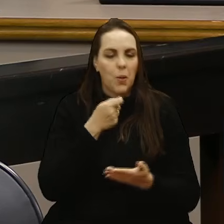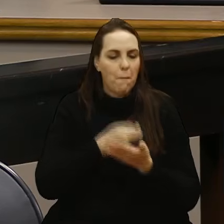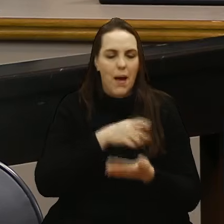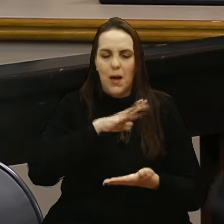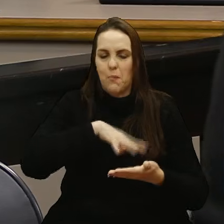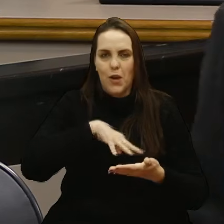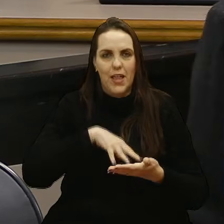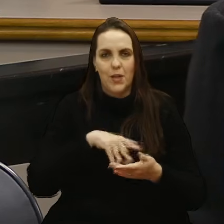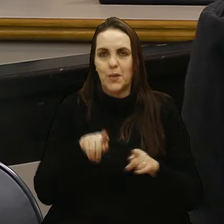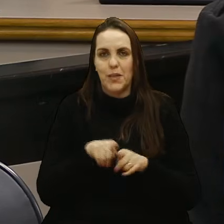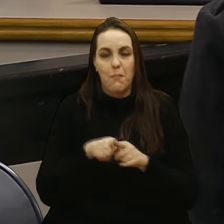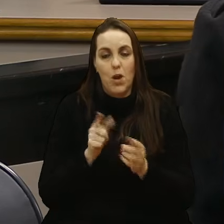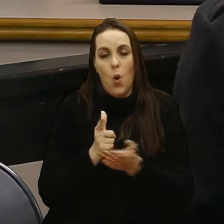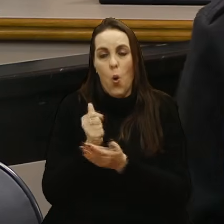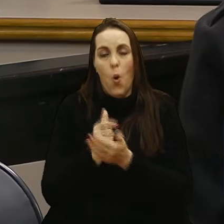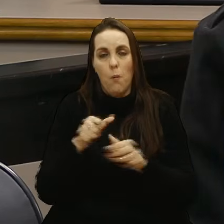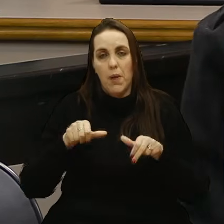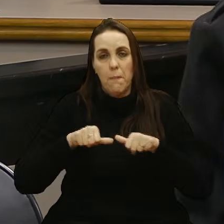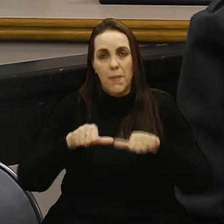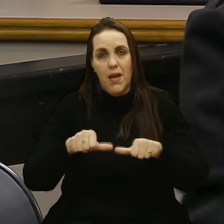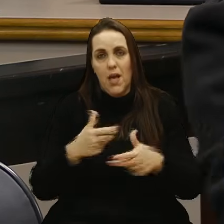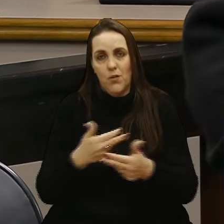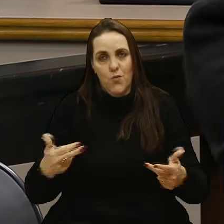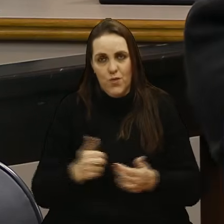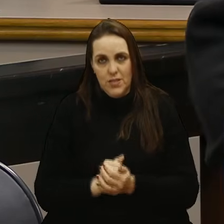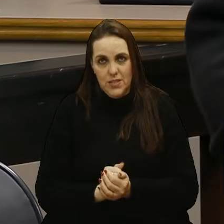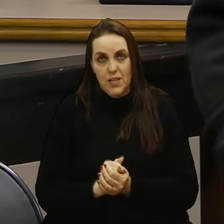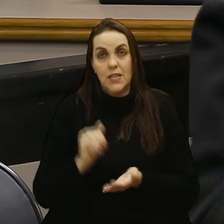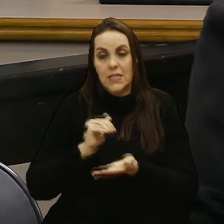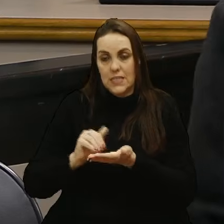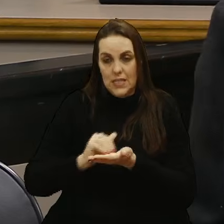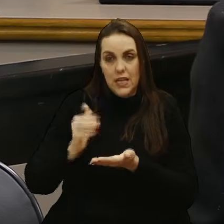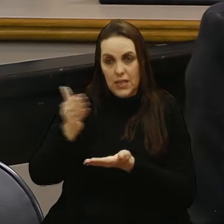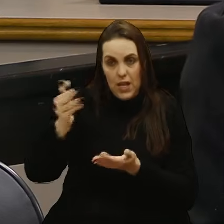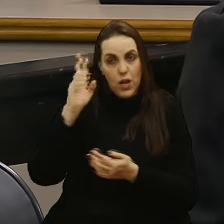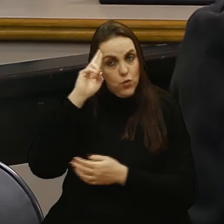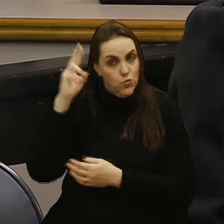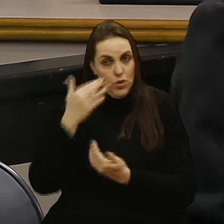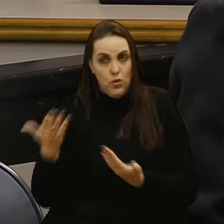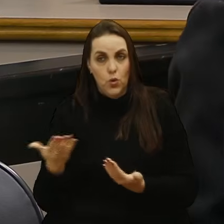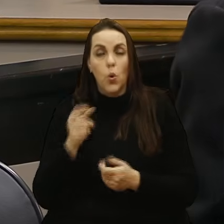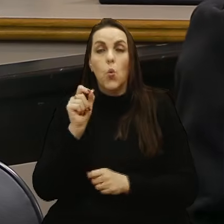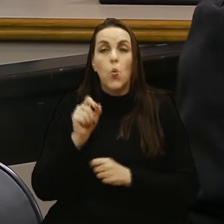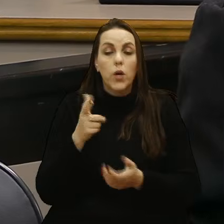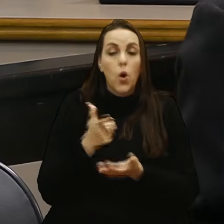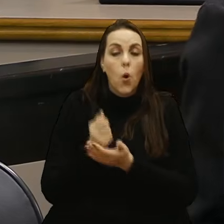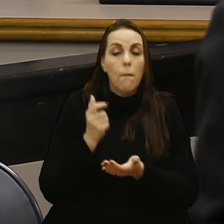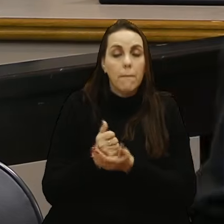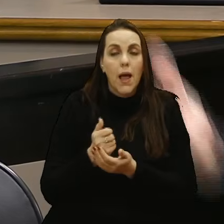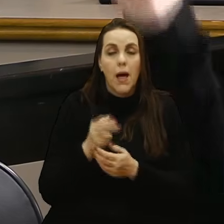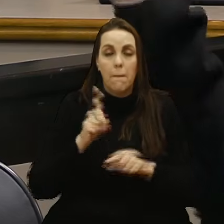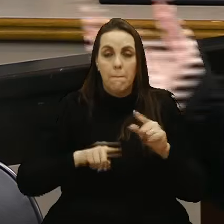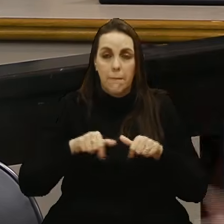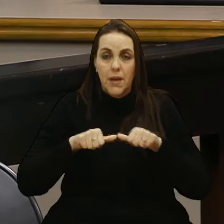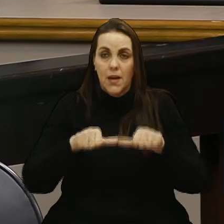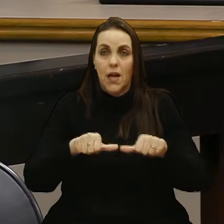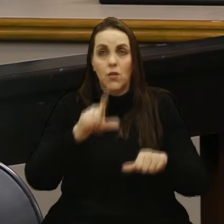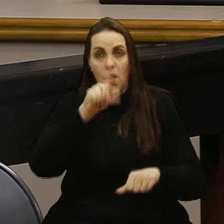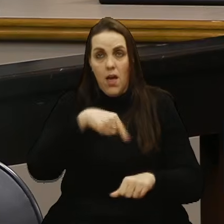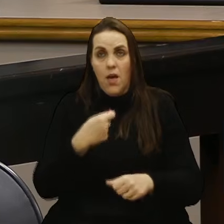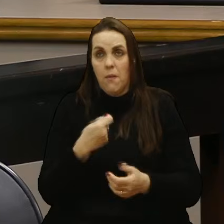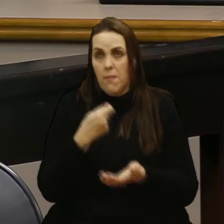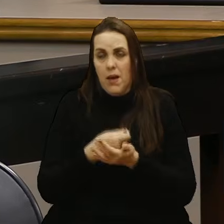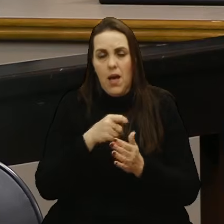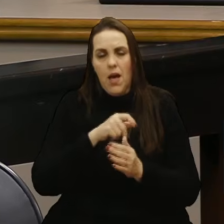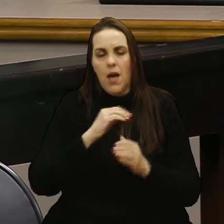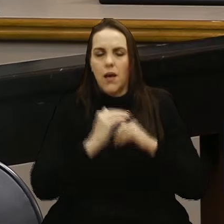gratidão não compra coisa em mercado. O secretário, diretor, o que compra coisa em mercado e vai pagar as contas dessas pessoas é plano